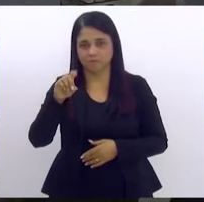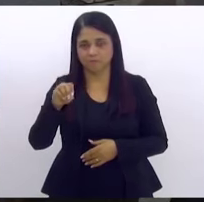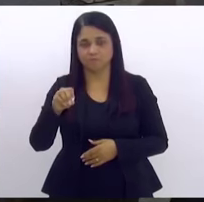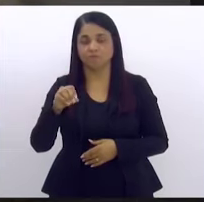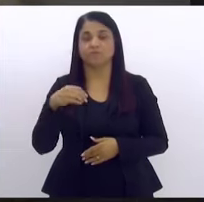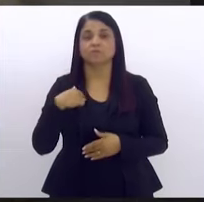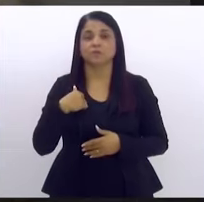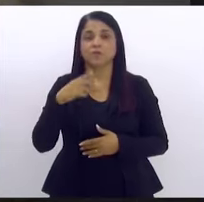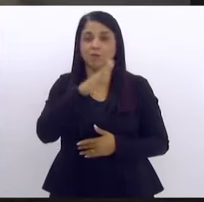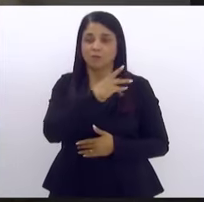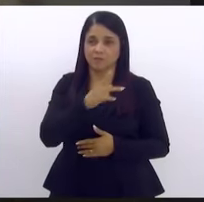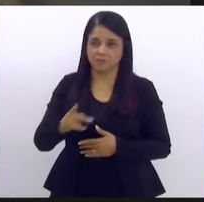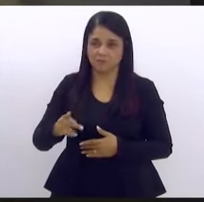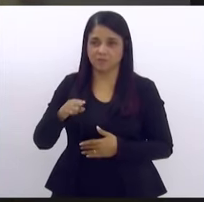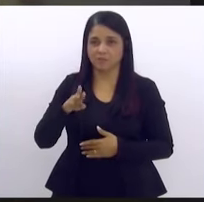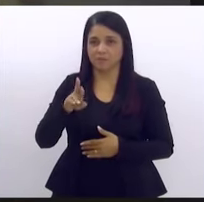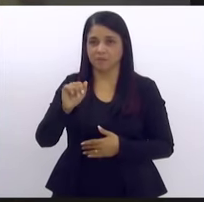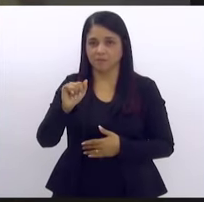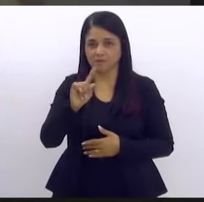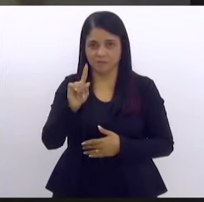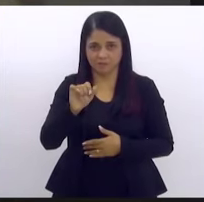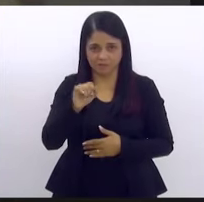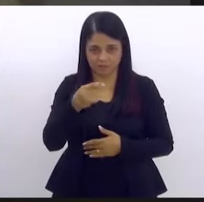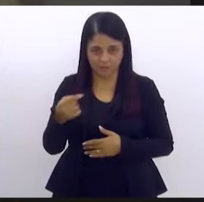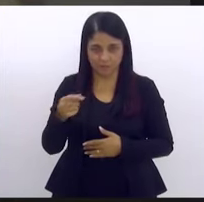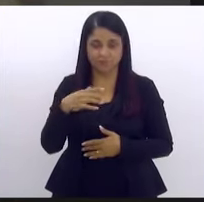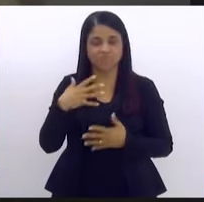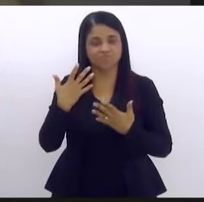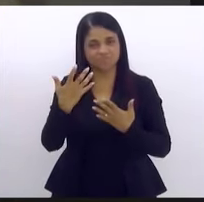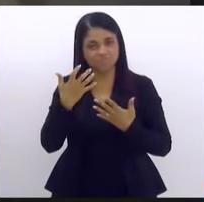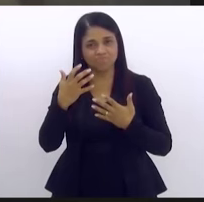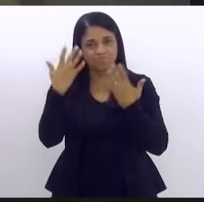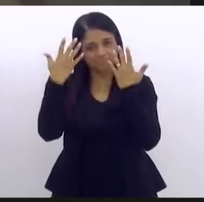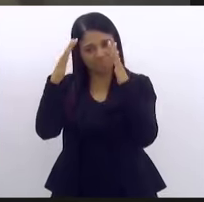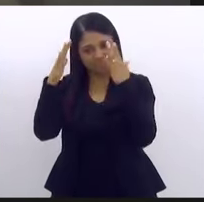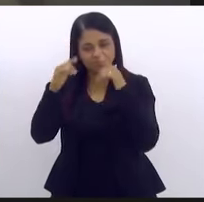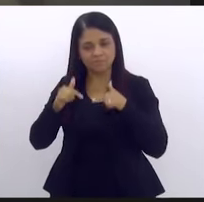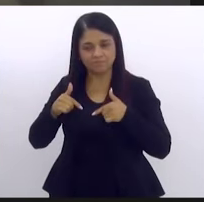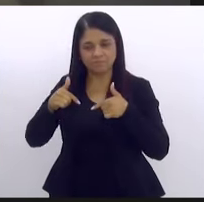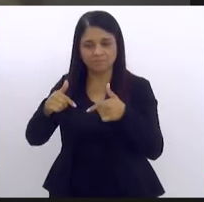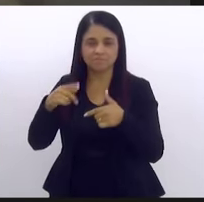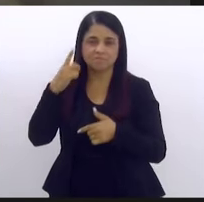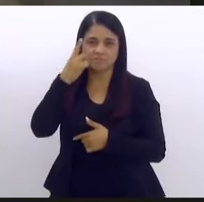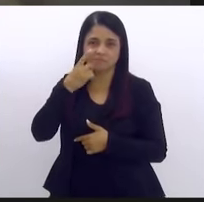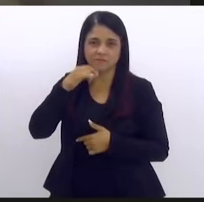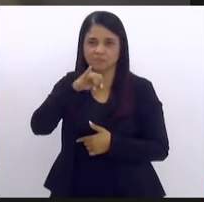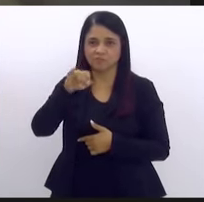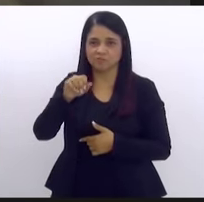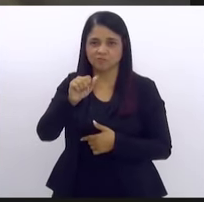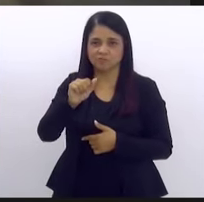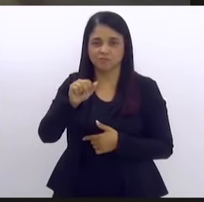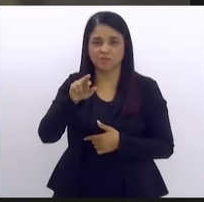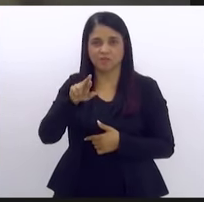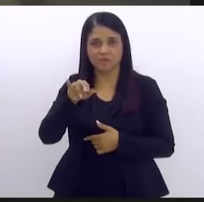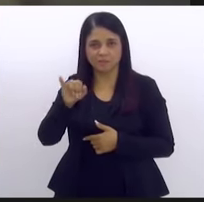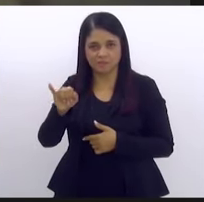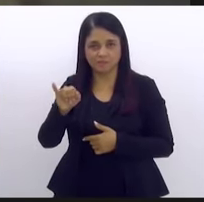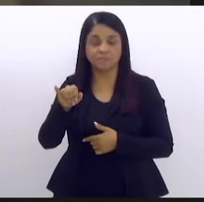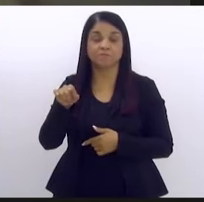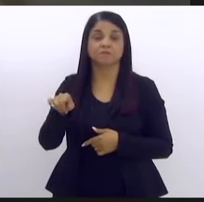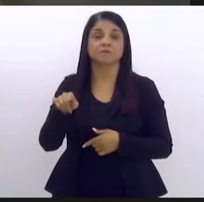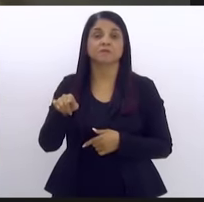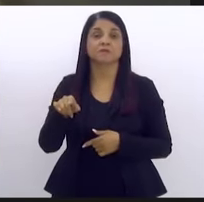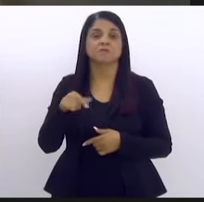Senhor presidente Brazão, eu queria parabenizar a iniciativa do deputado Jair Bittencourt, que realmente nós que somos